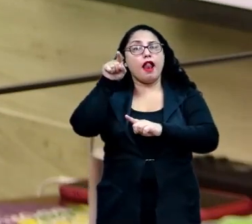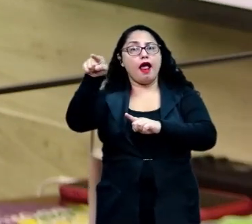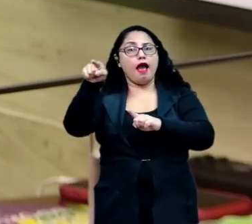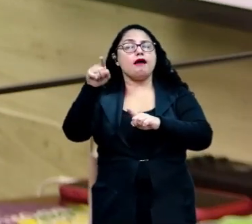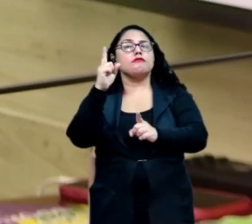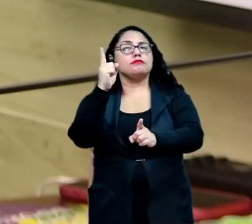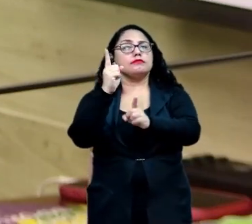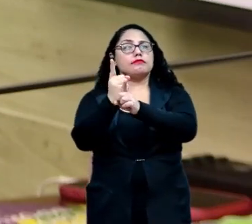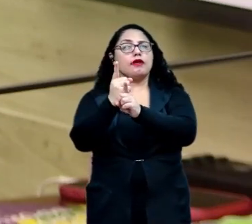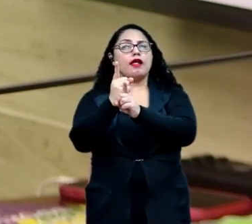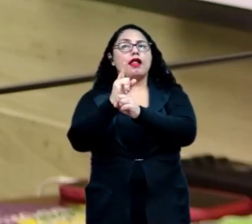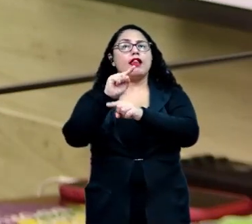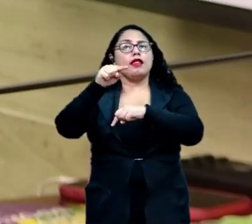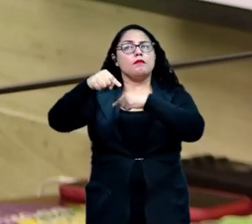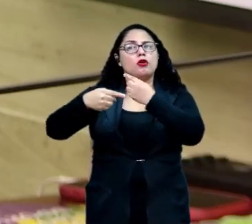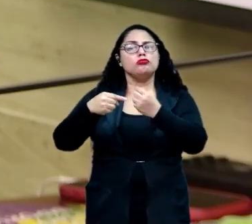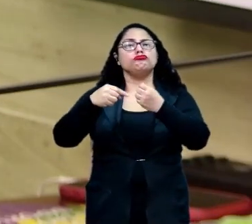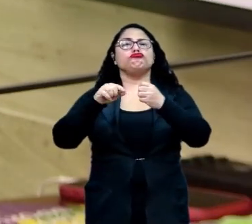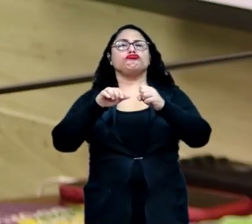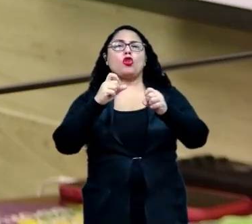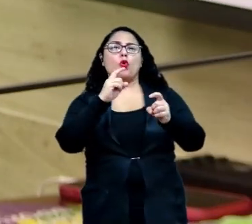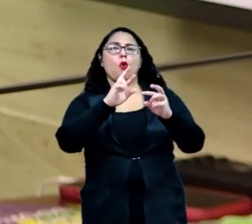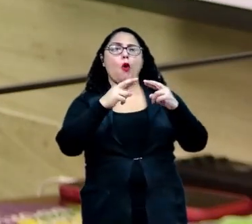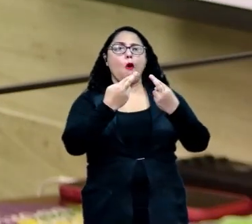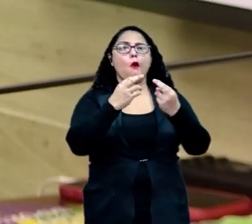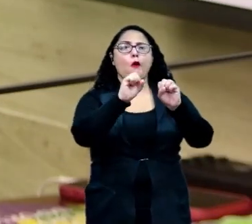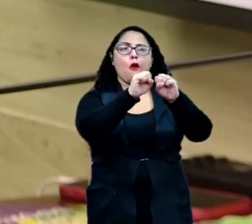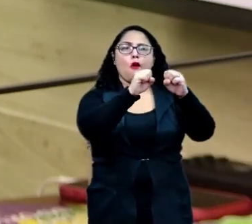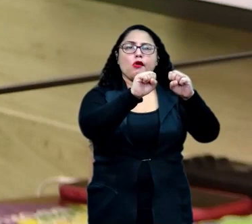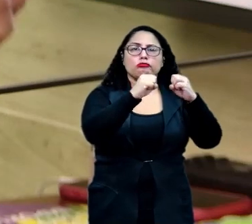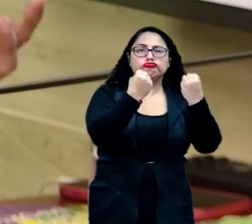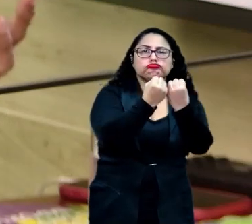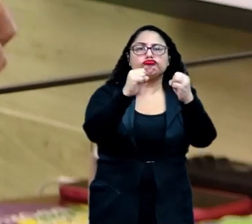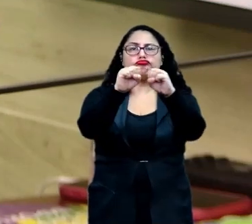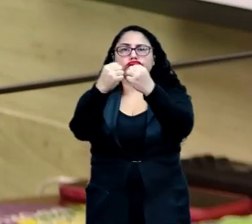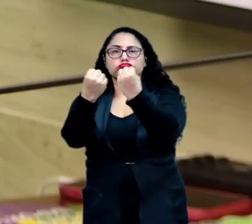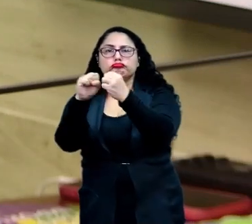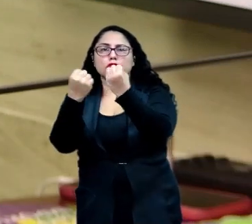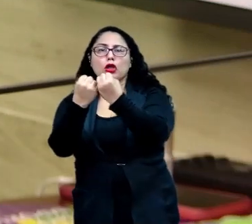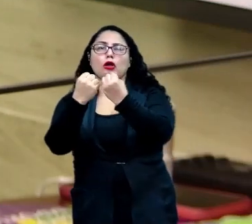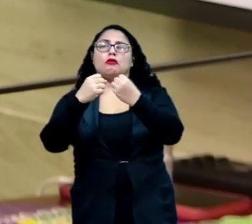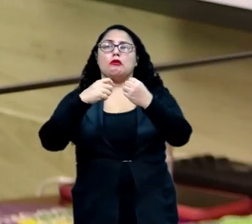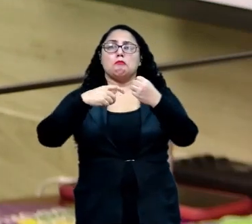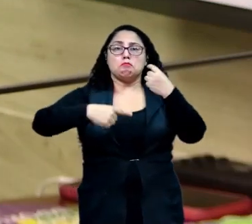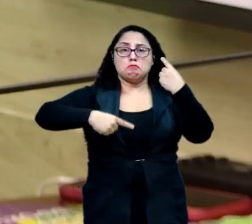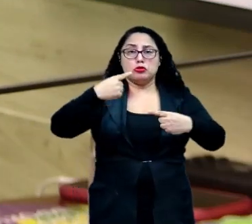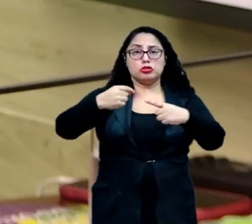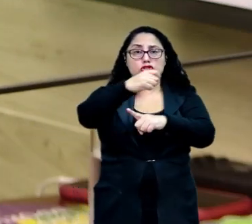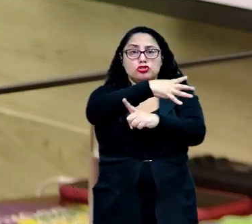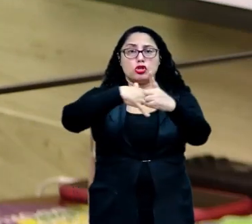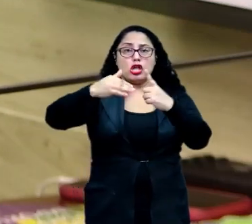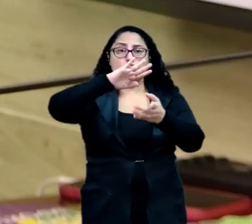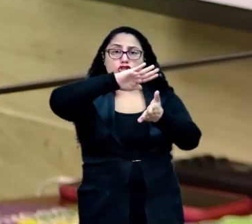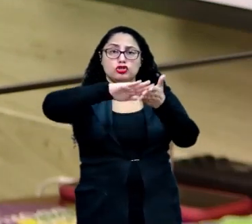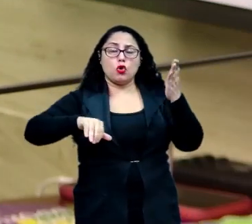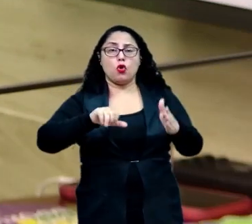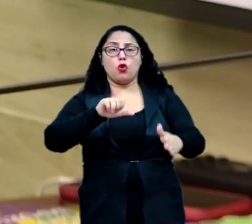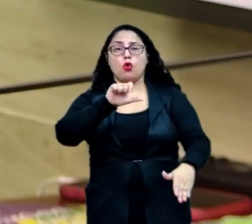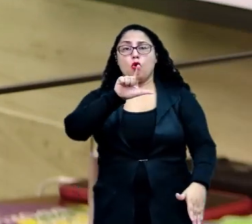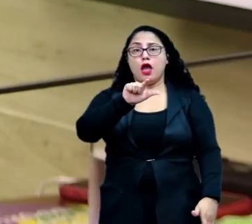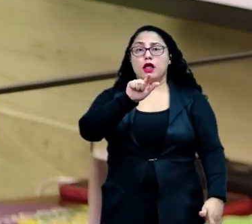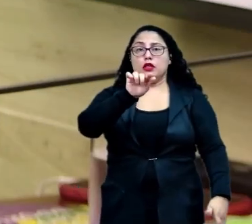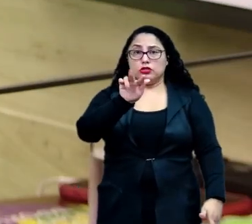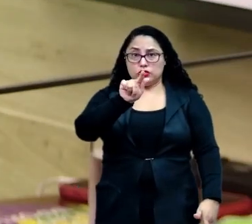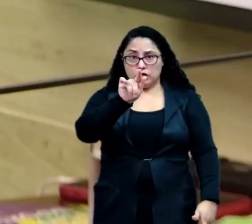depois começou a ter conferência. A conferência é aquela paridade do poder público e a sociedade civil. A gente tirou a LGBT. E